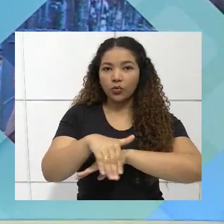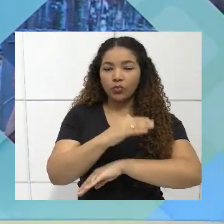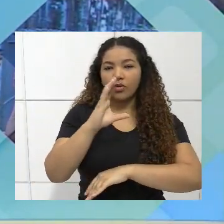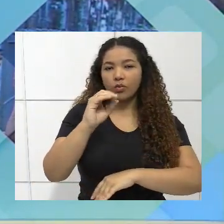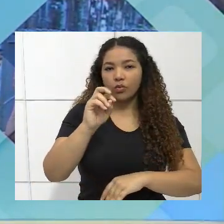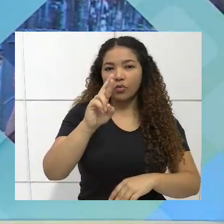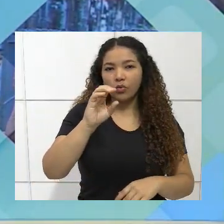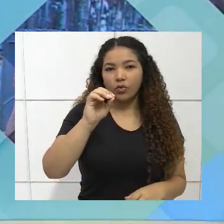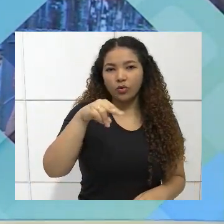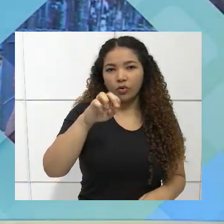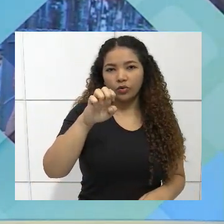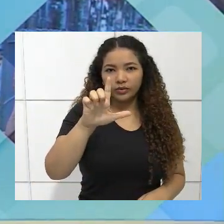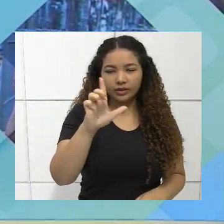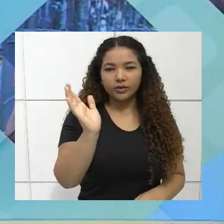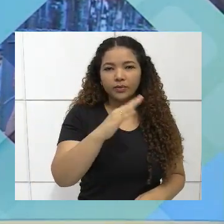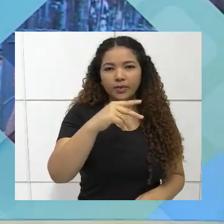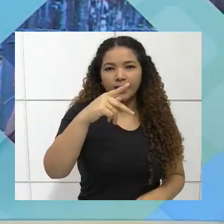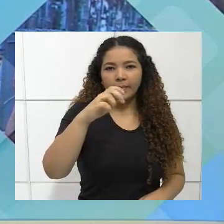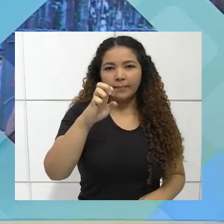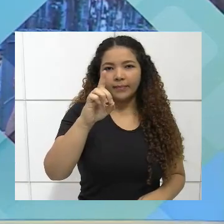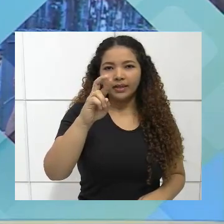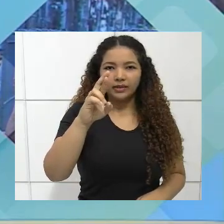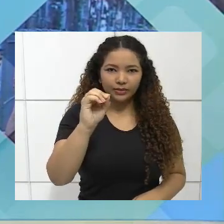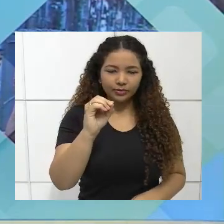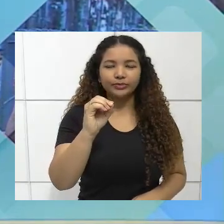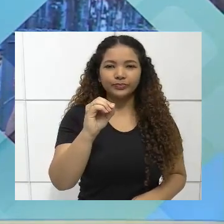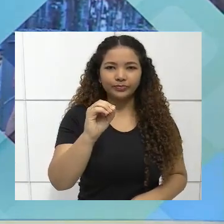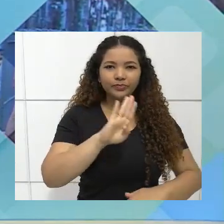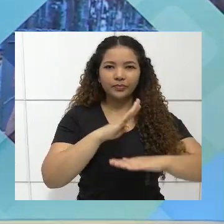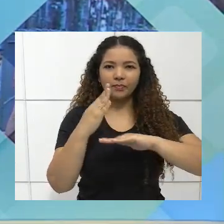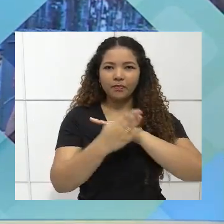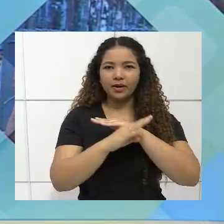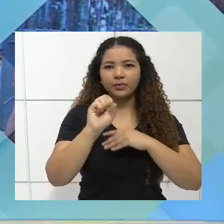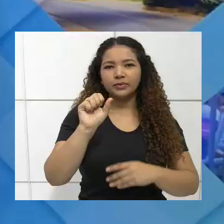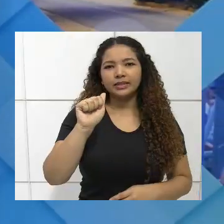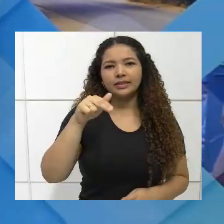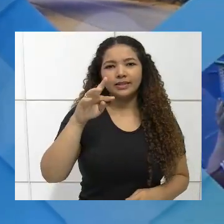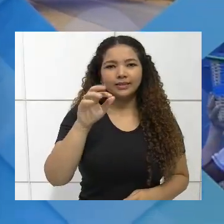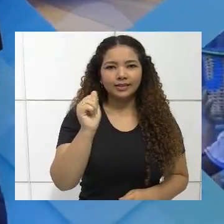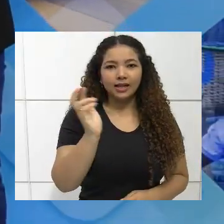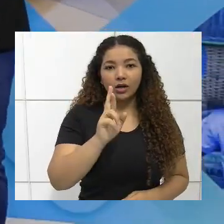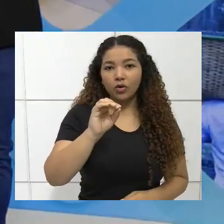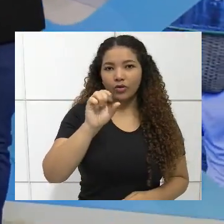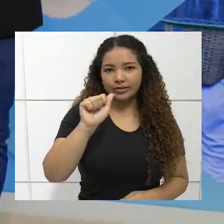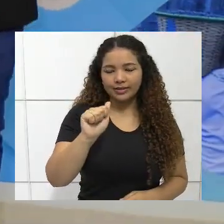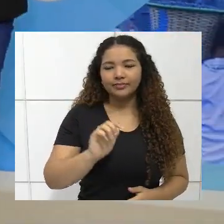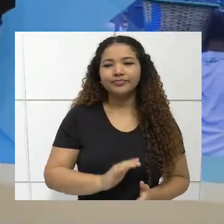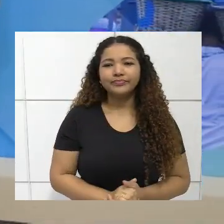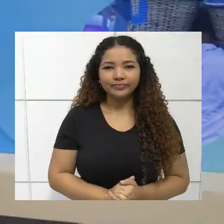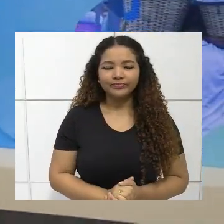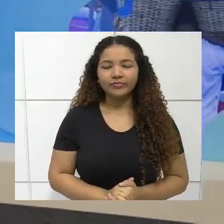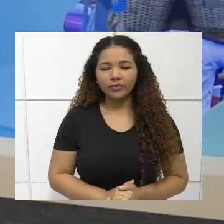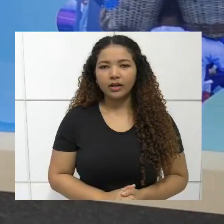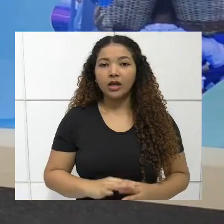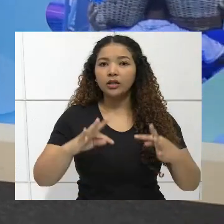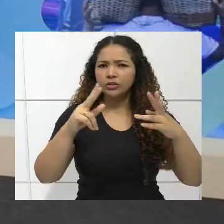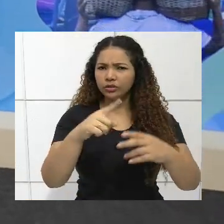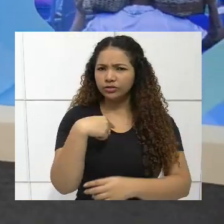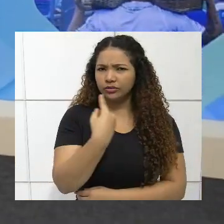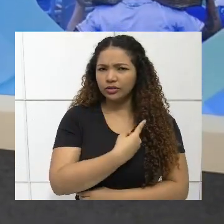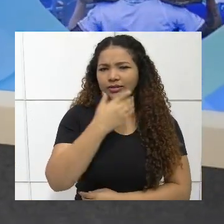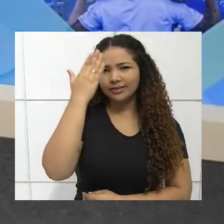Rego, em frente ao Campo do Palmeiras, no bairro Santa Rosa. Todos nós sabemos que estamos vivendo este